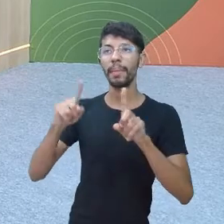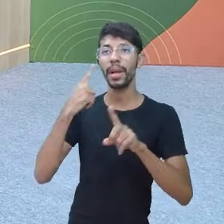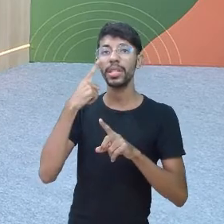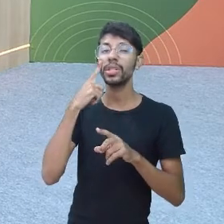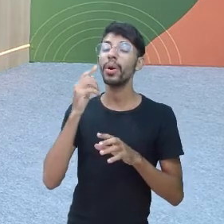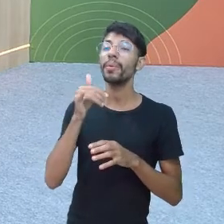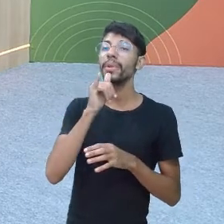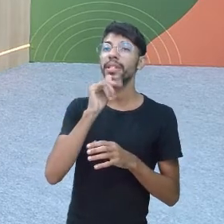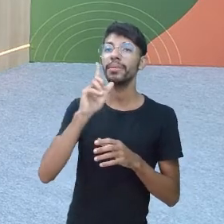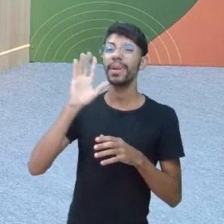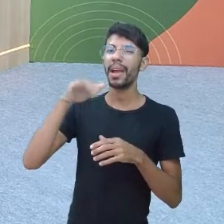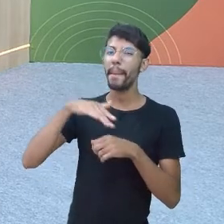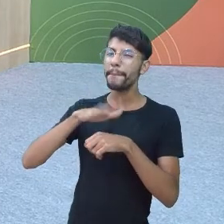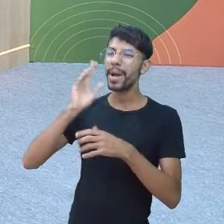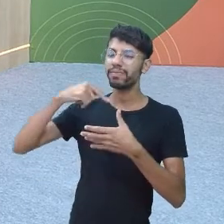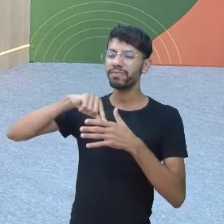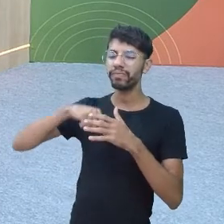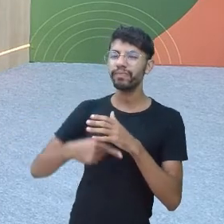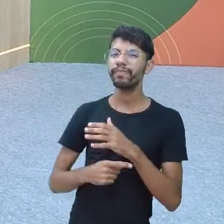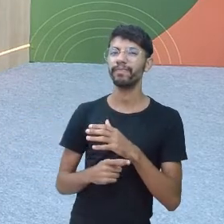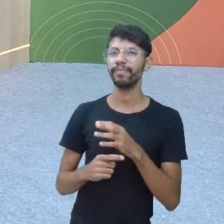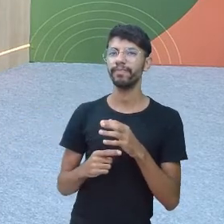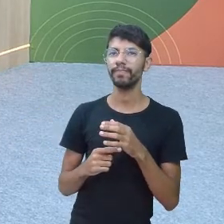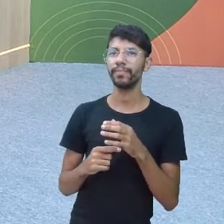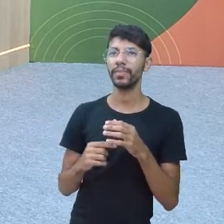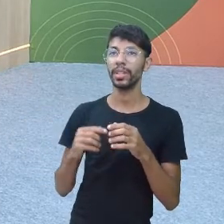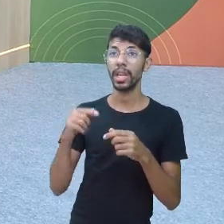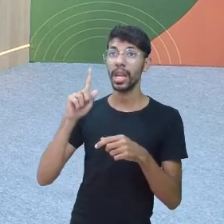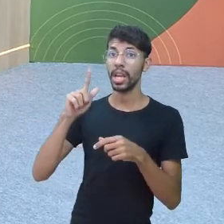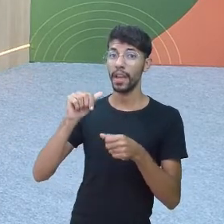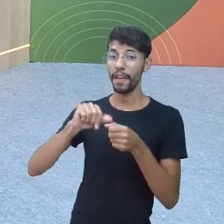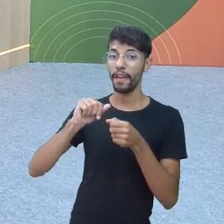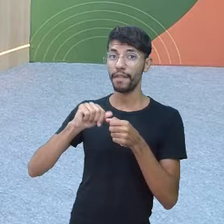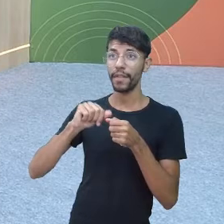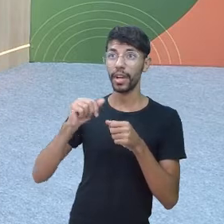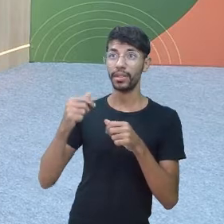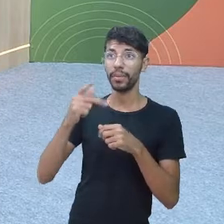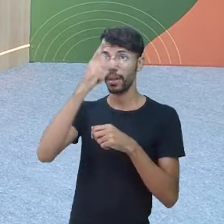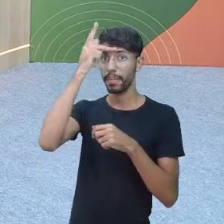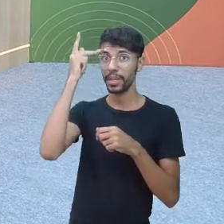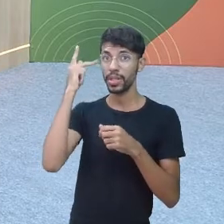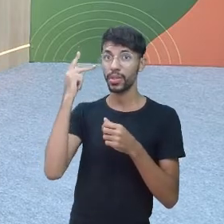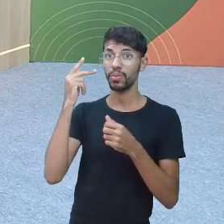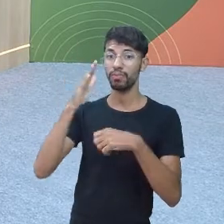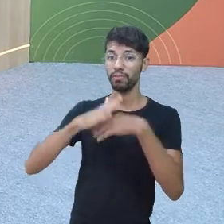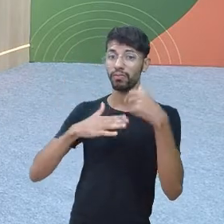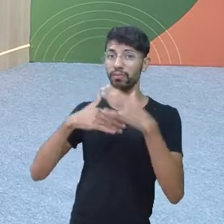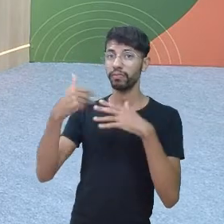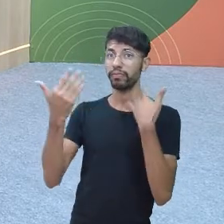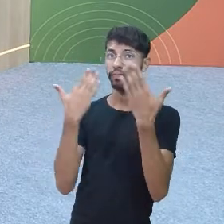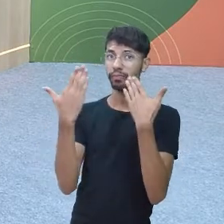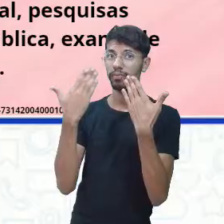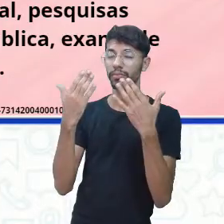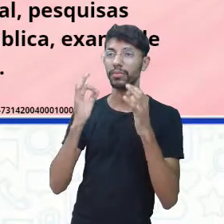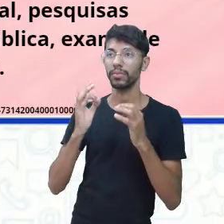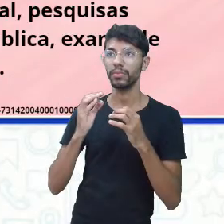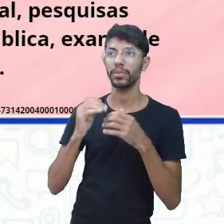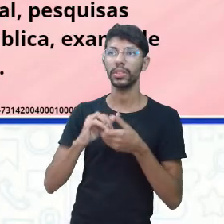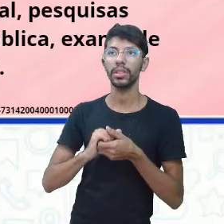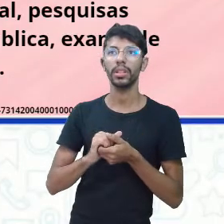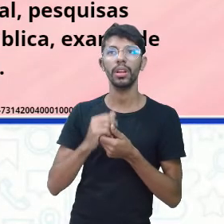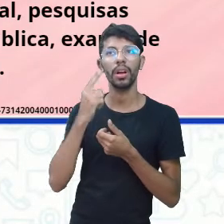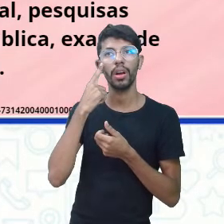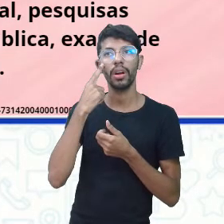ser mais profunda, né? Feita normalmente por psicólogos, tá certo? Então, eu vou ler o trechinho que eu trouxe para vocês. A expressão entrevista